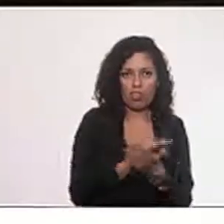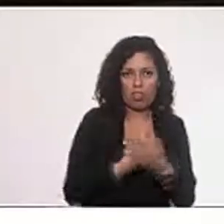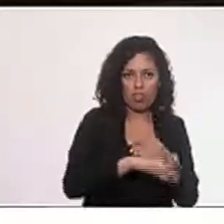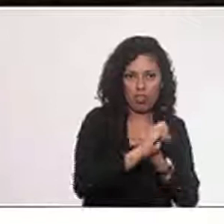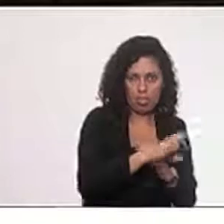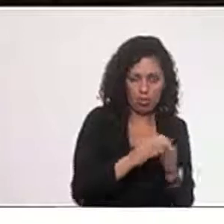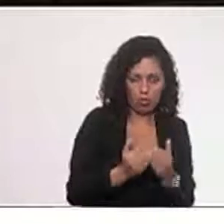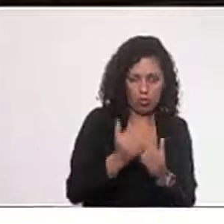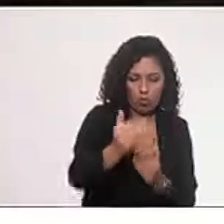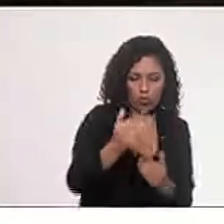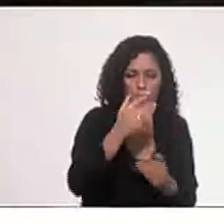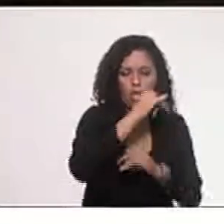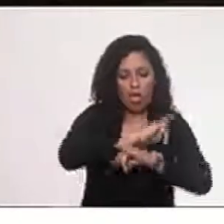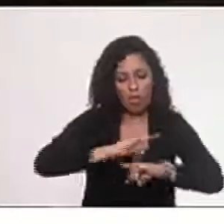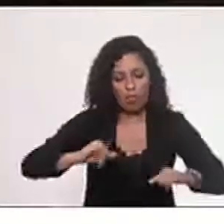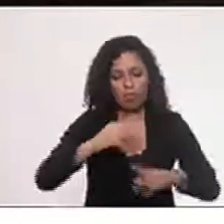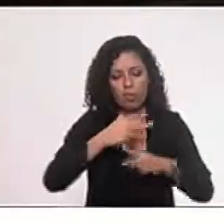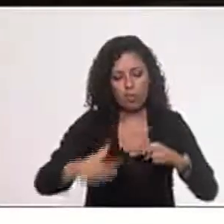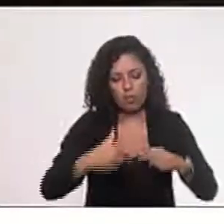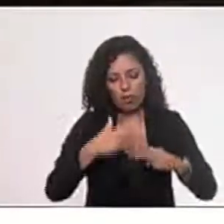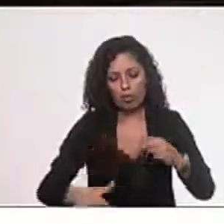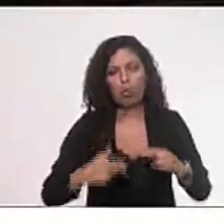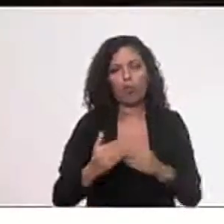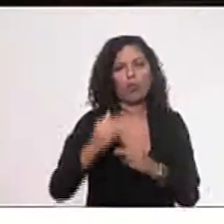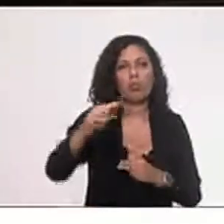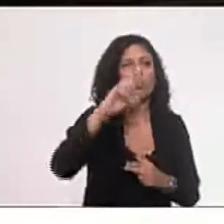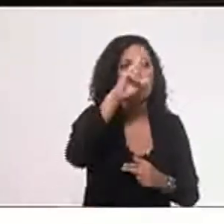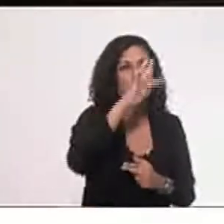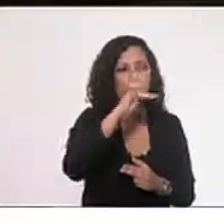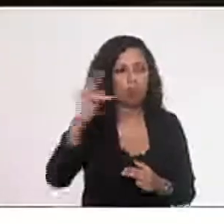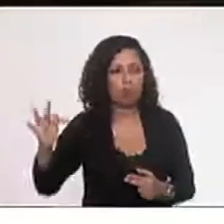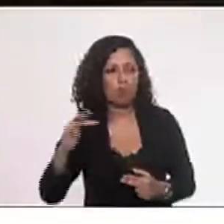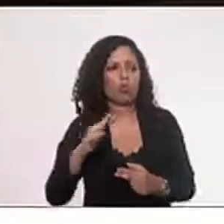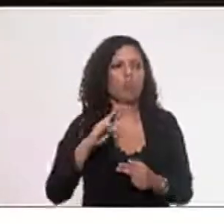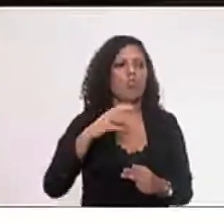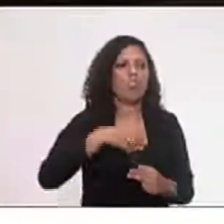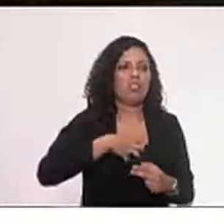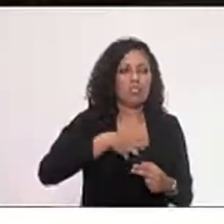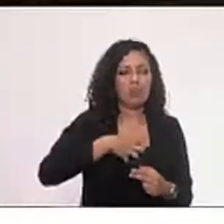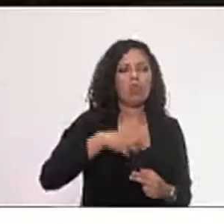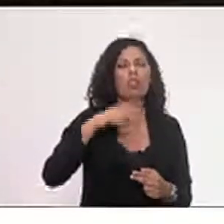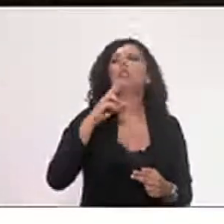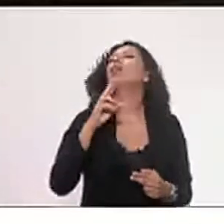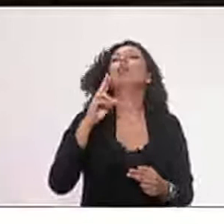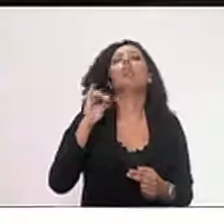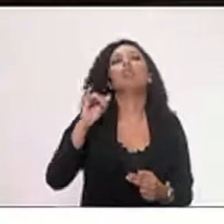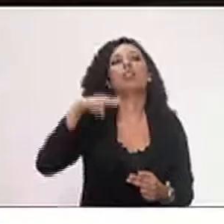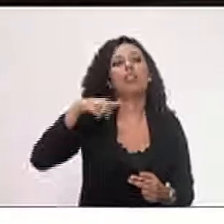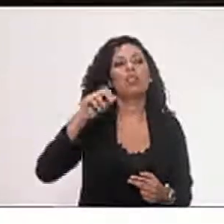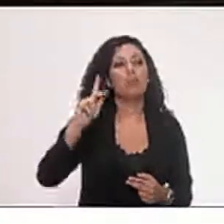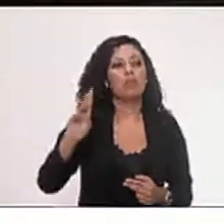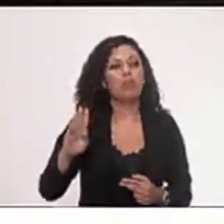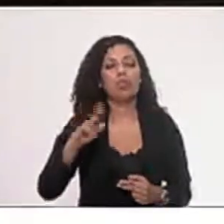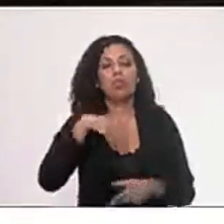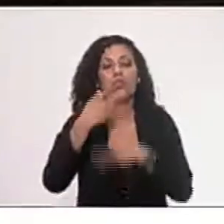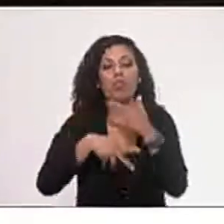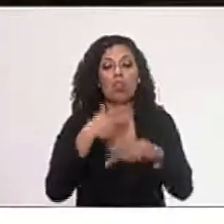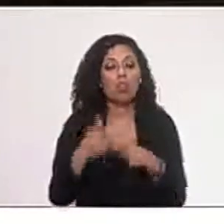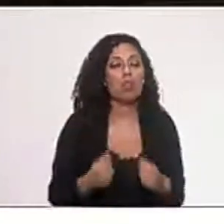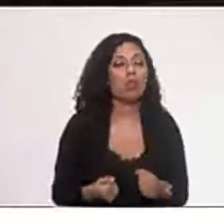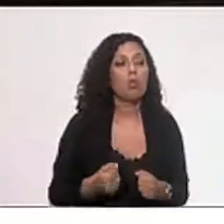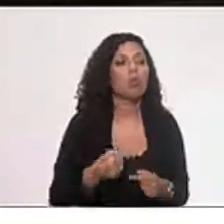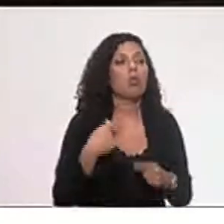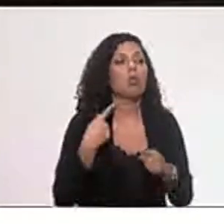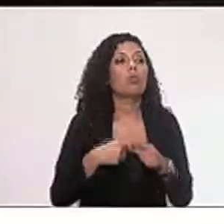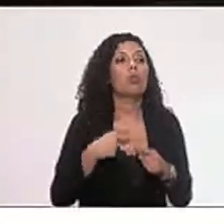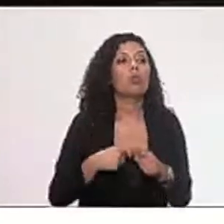que atingiram inicialmente a uff a federal da bahia ea unb disse que estava fazendo isso porque